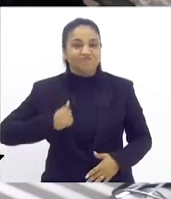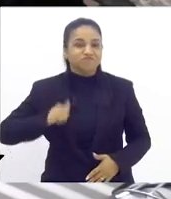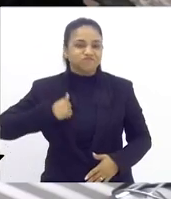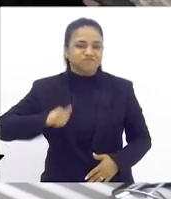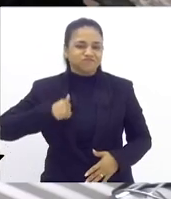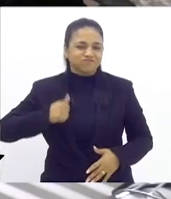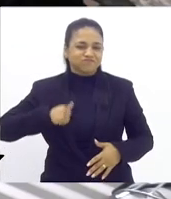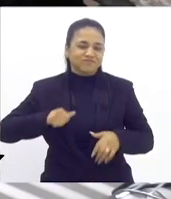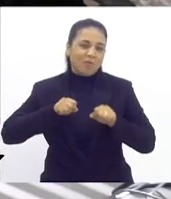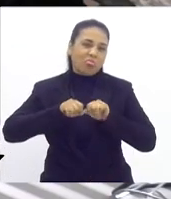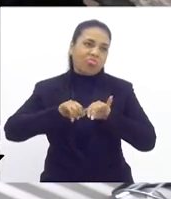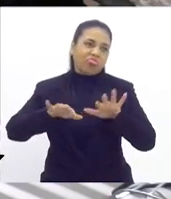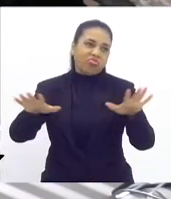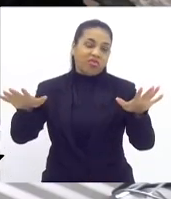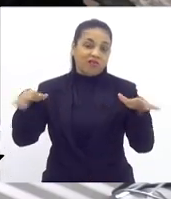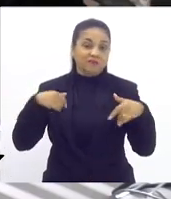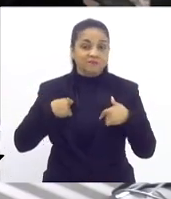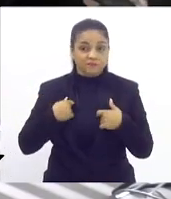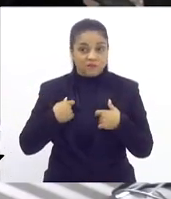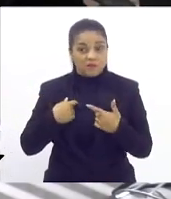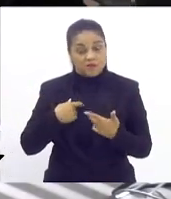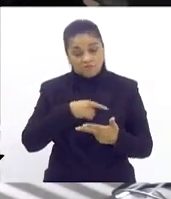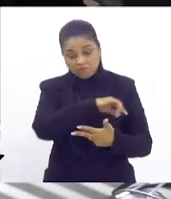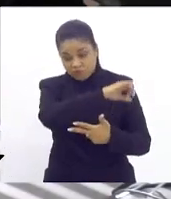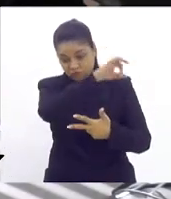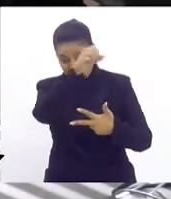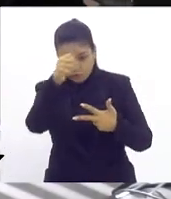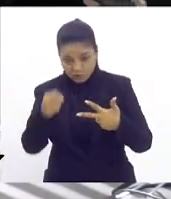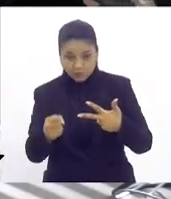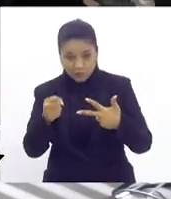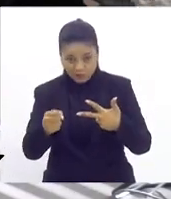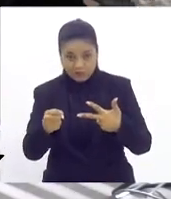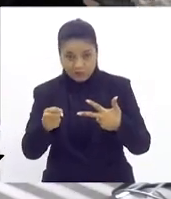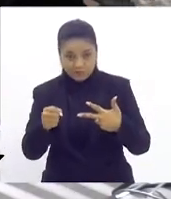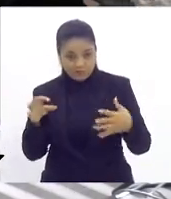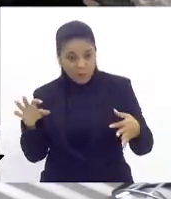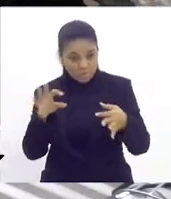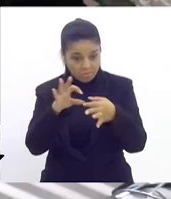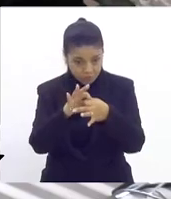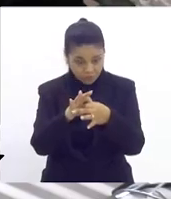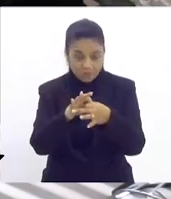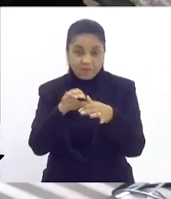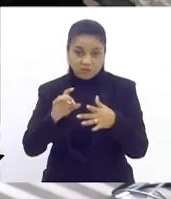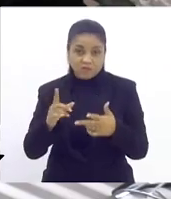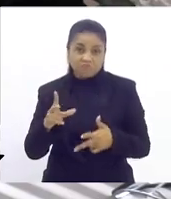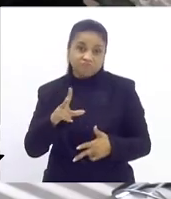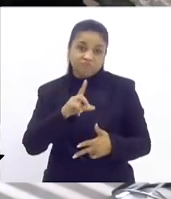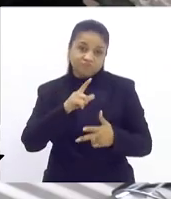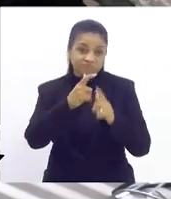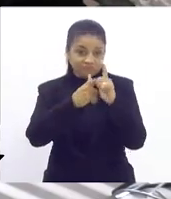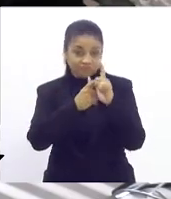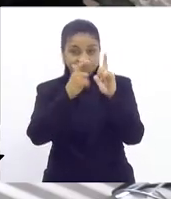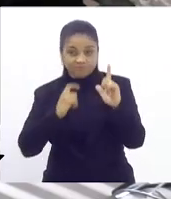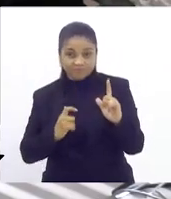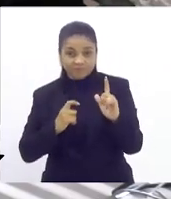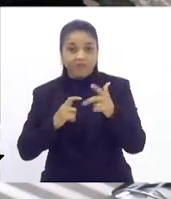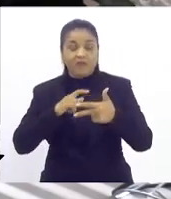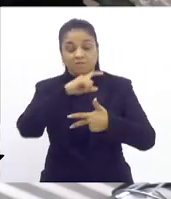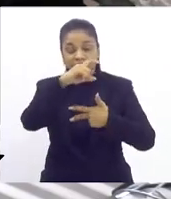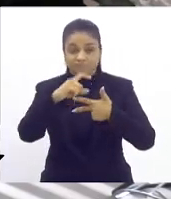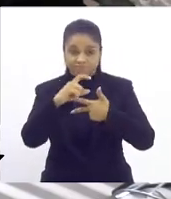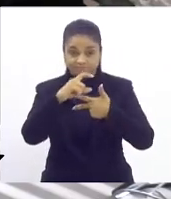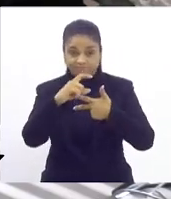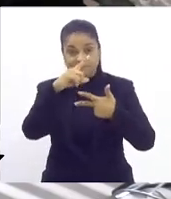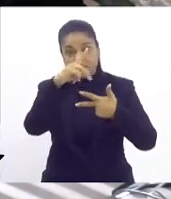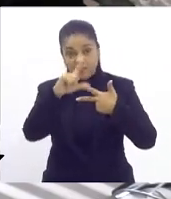aí os poderes são harmônicos mas são independentes Poder Executivo poder legislativo e o nosso papel é